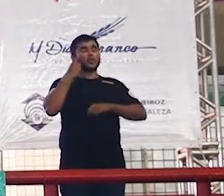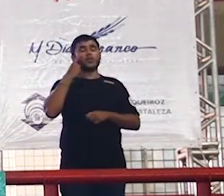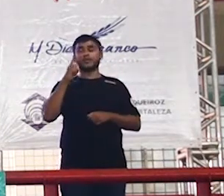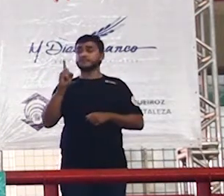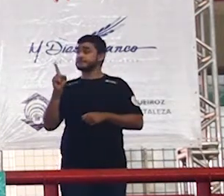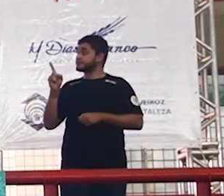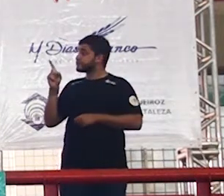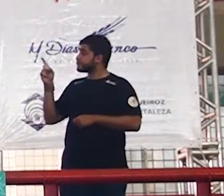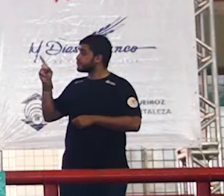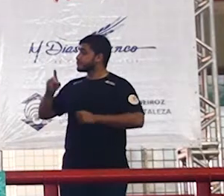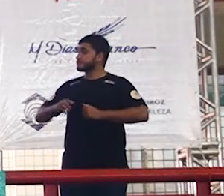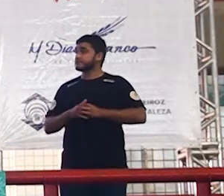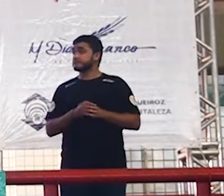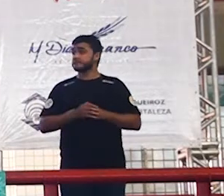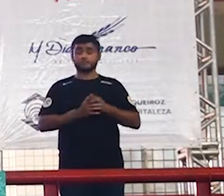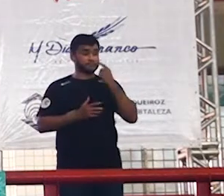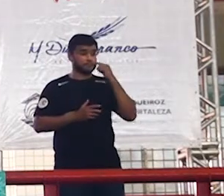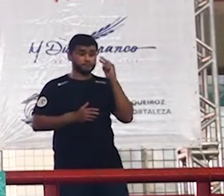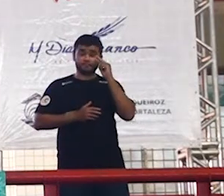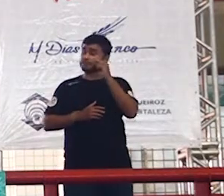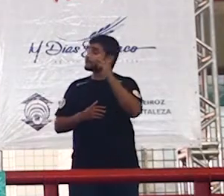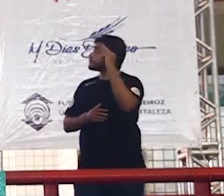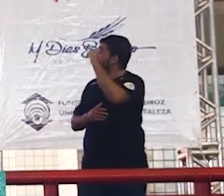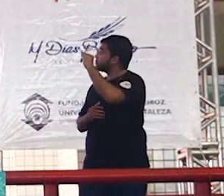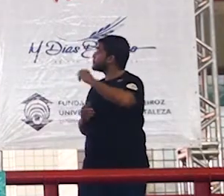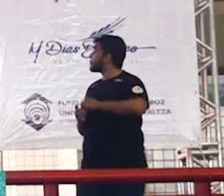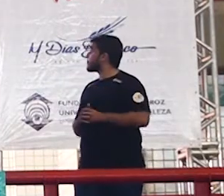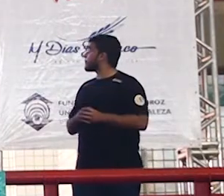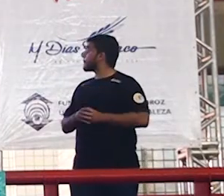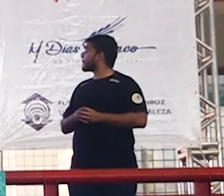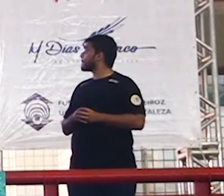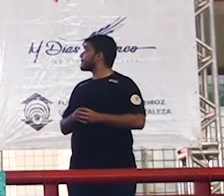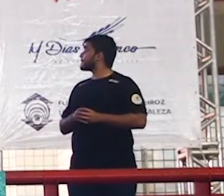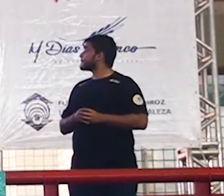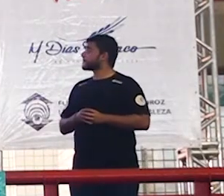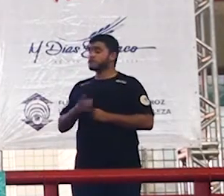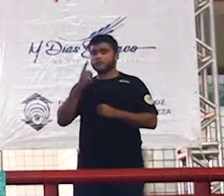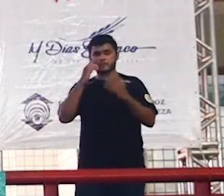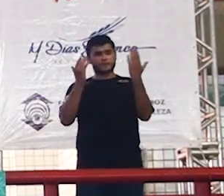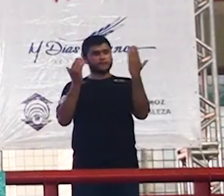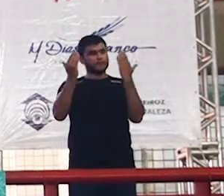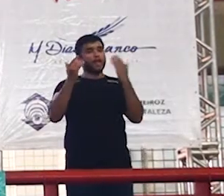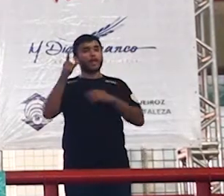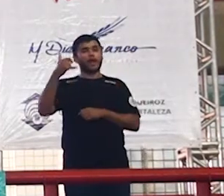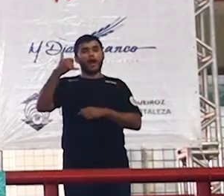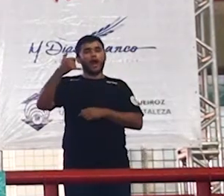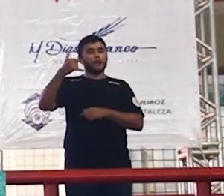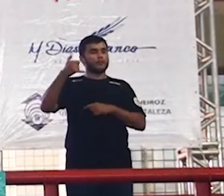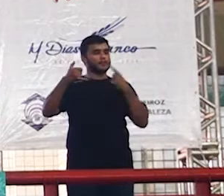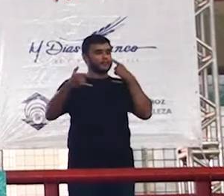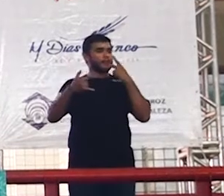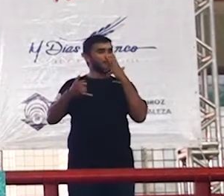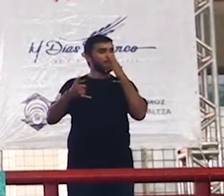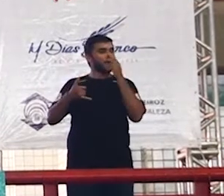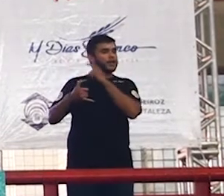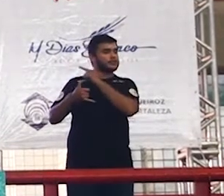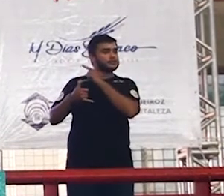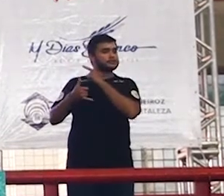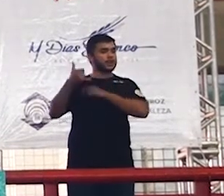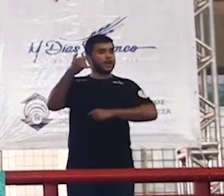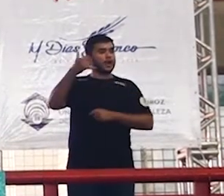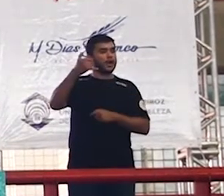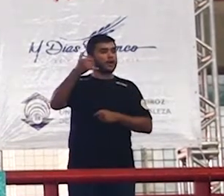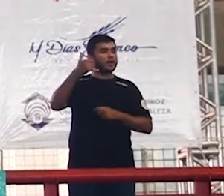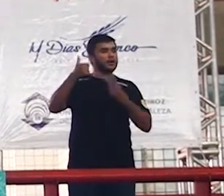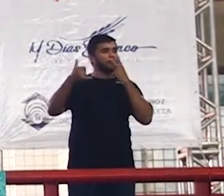expressivo? Dá para perceber? Ele não está comparando o cigarro a uma arma. Ele está